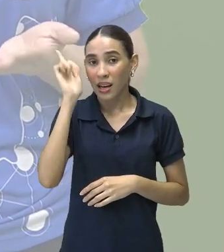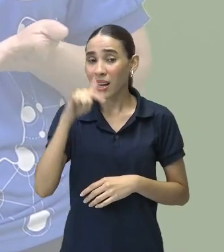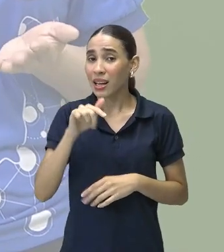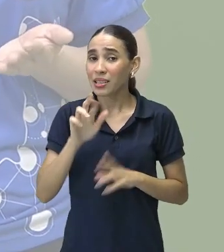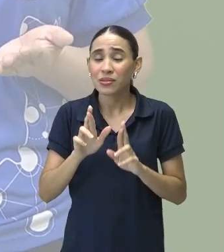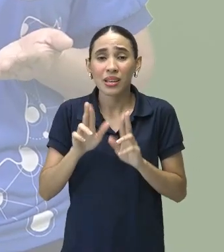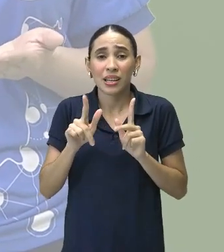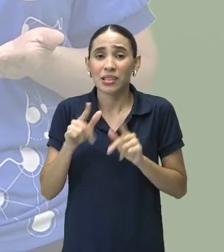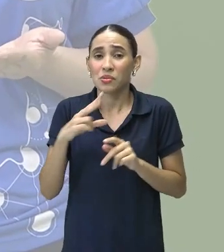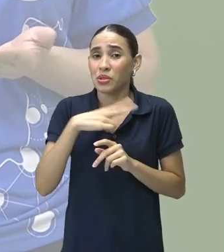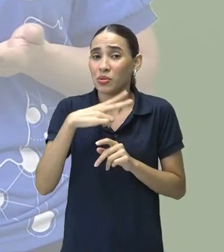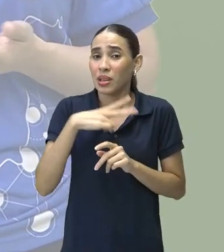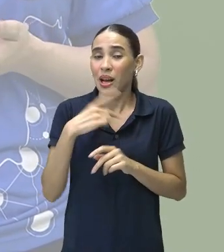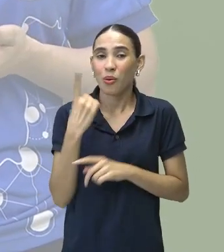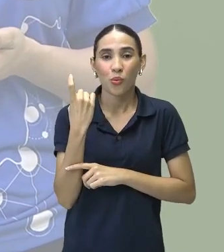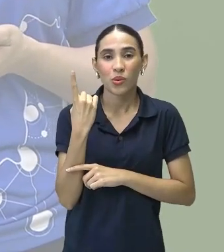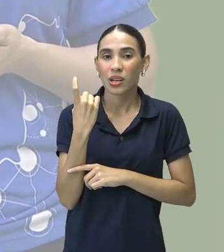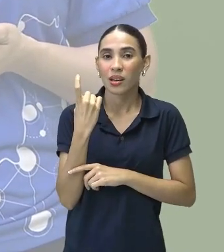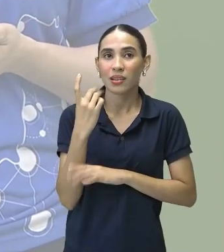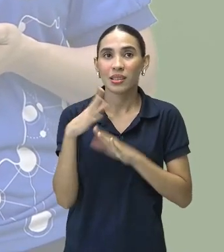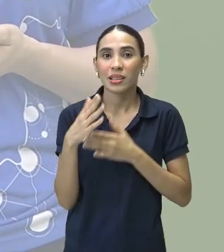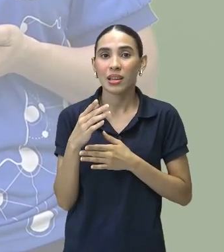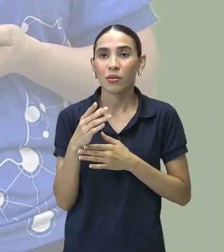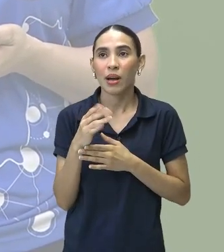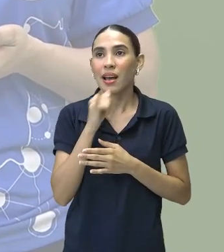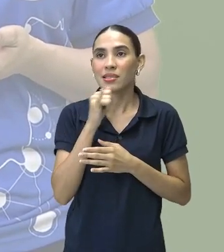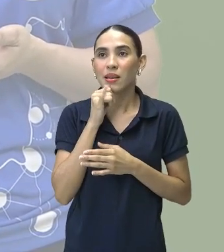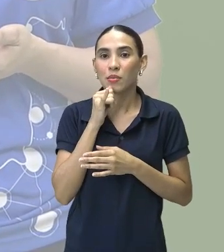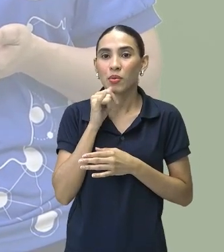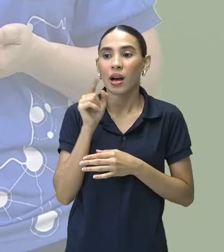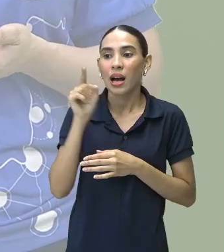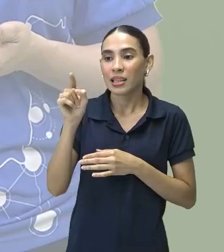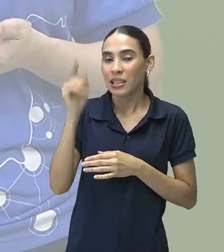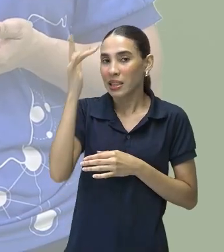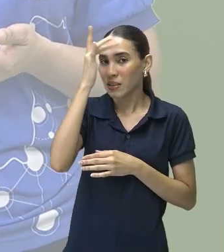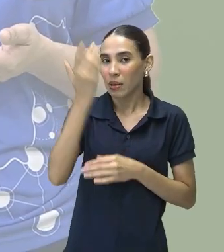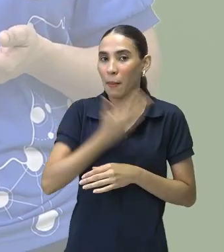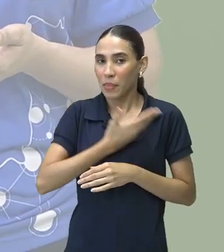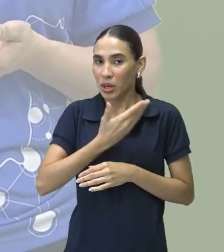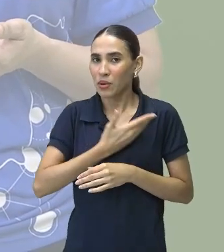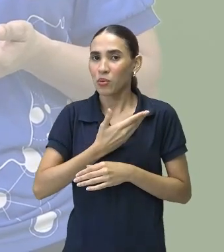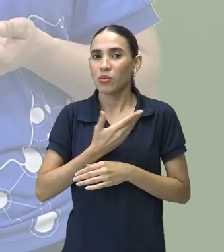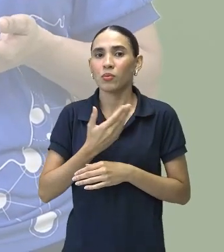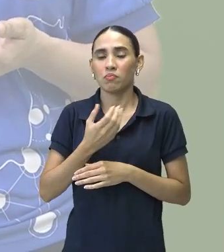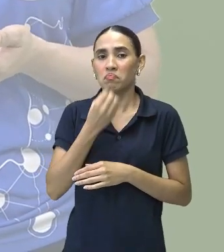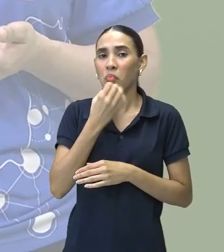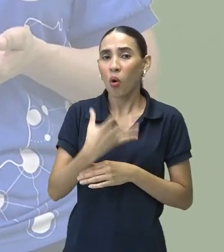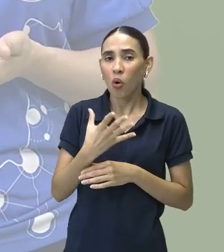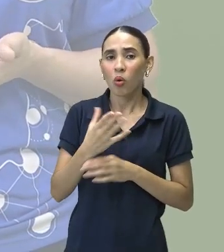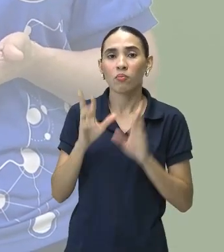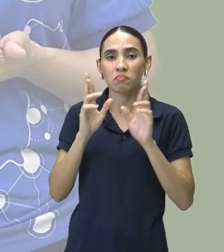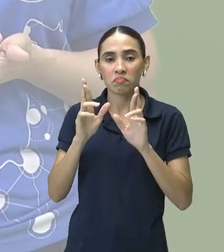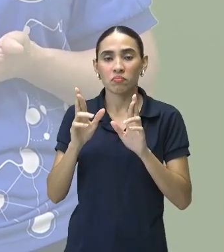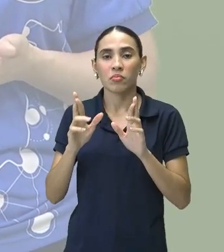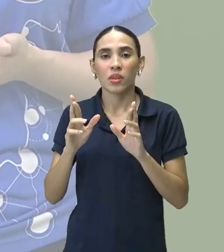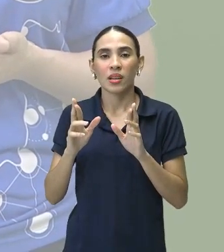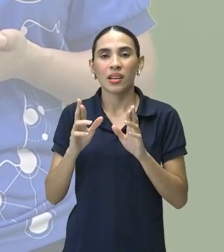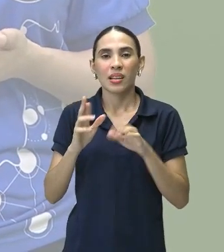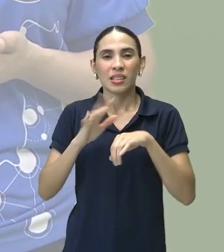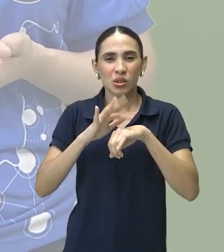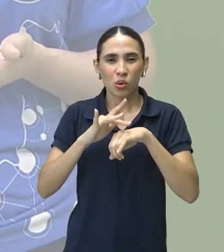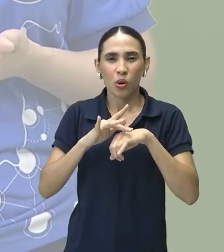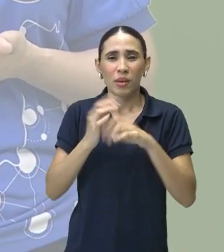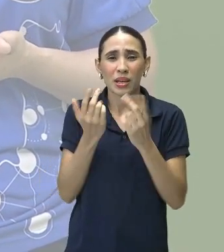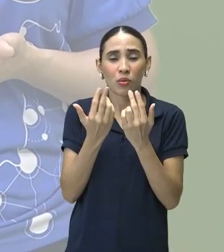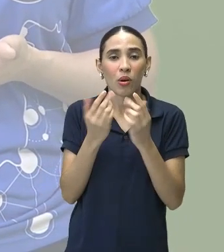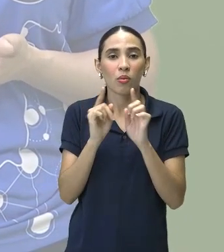muito particular, é única. Então, o que funcionou para o seu vizinho, por mais que apresente os mesmos sintomas que está apresentando em